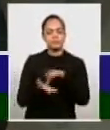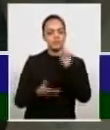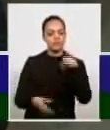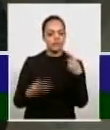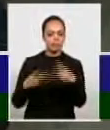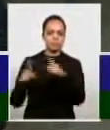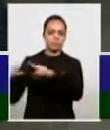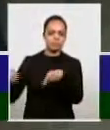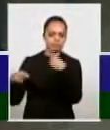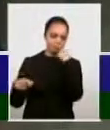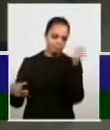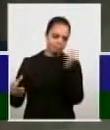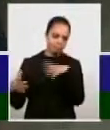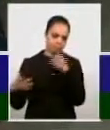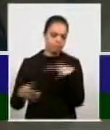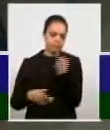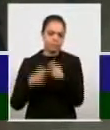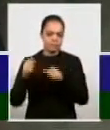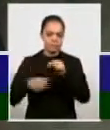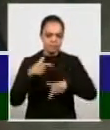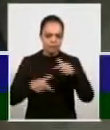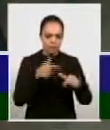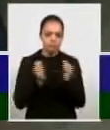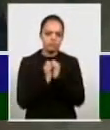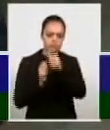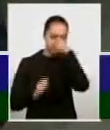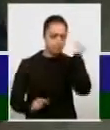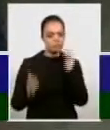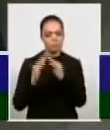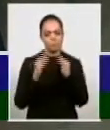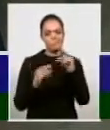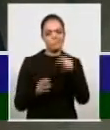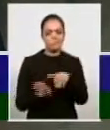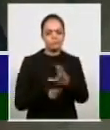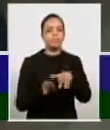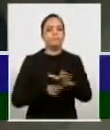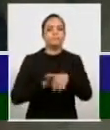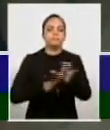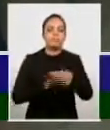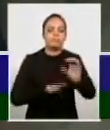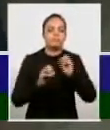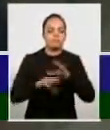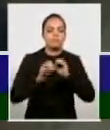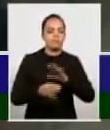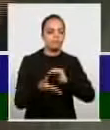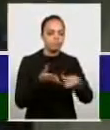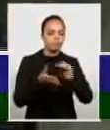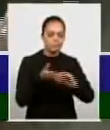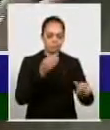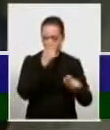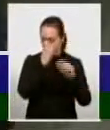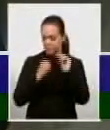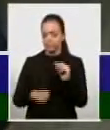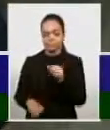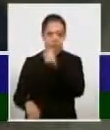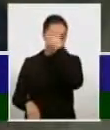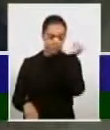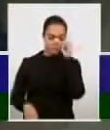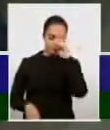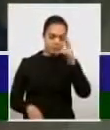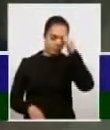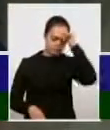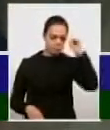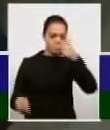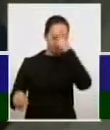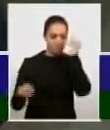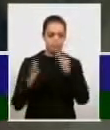essa lixeira. Só que a gente faça um trabalho juntamente com eles de conscientização na secretaria para com os produtores, para com